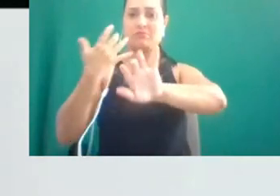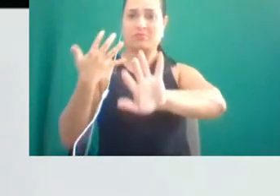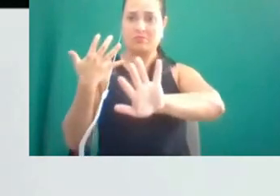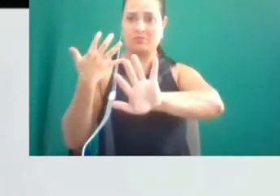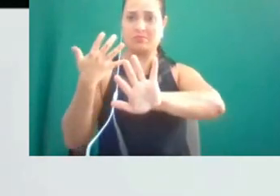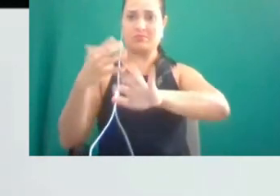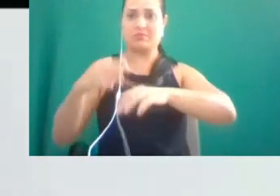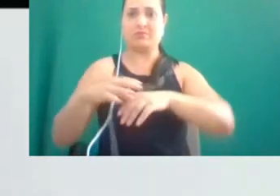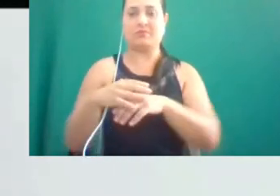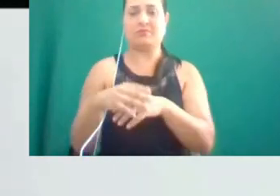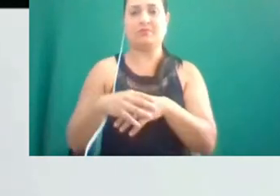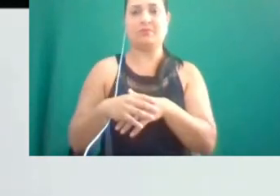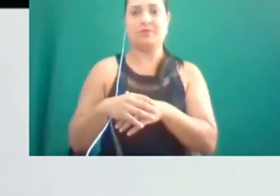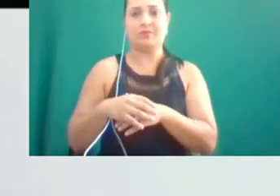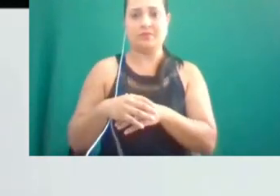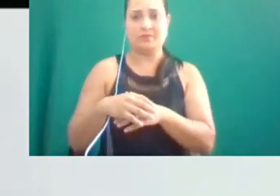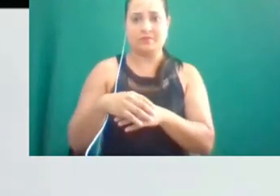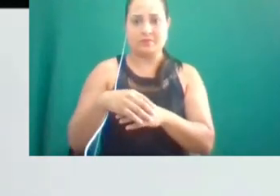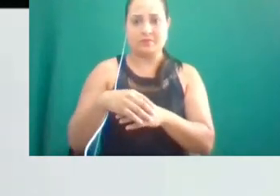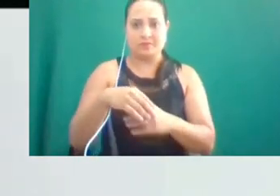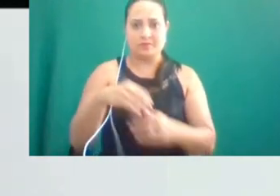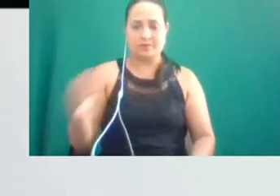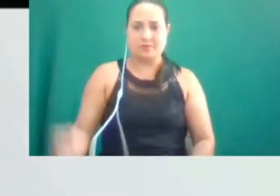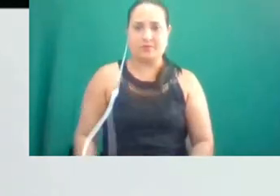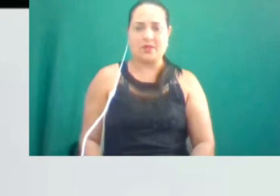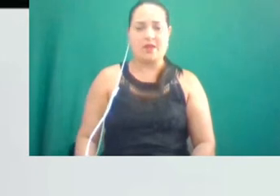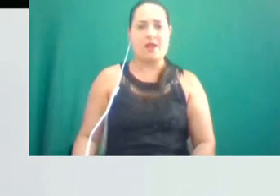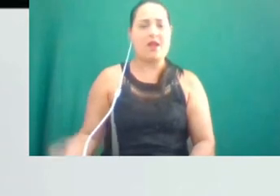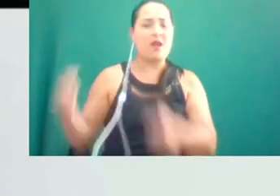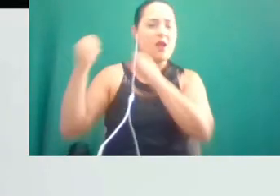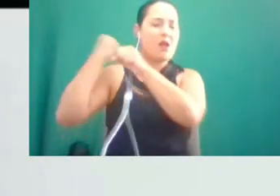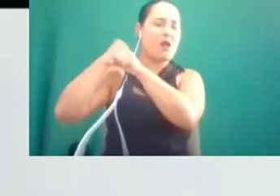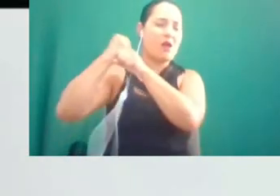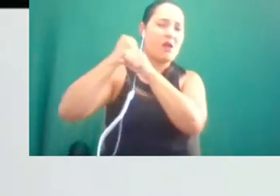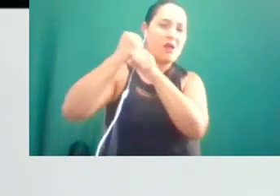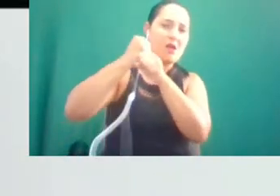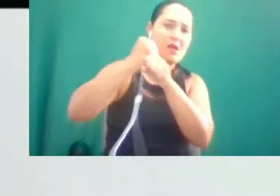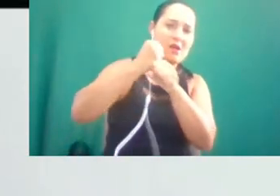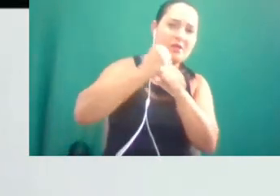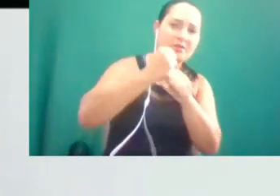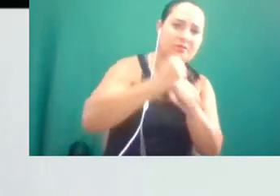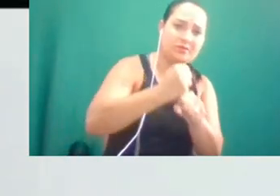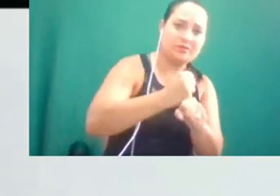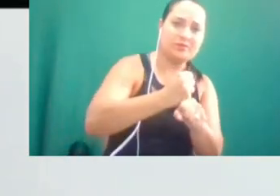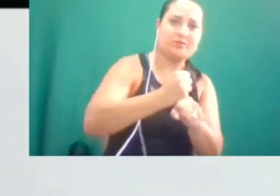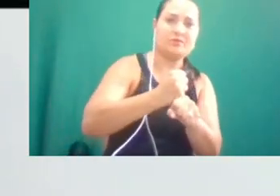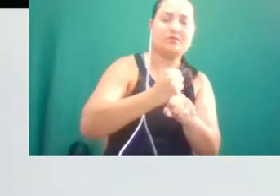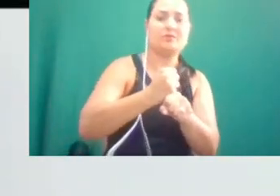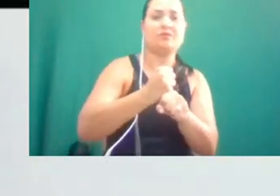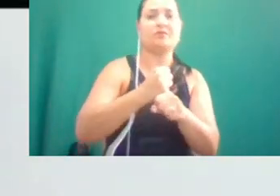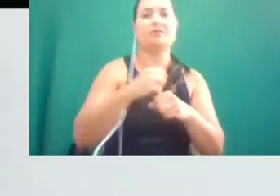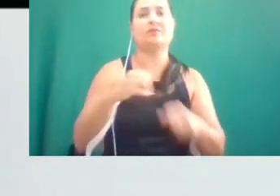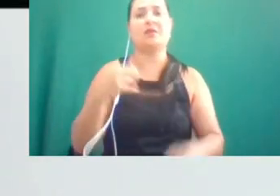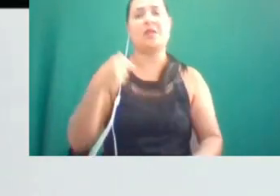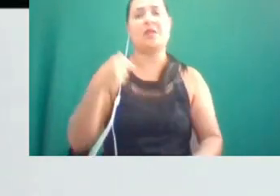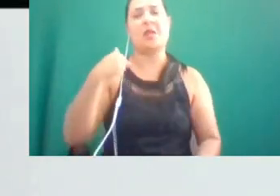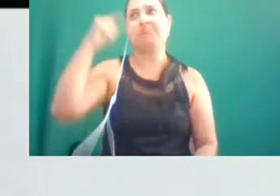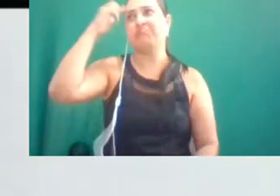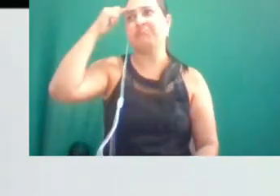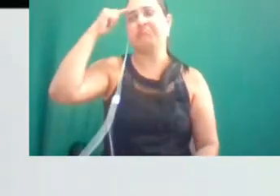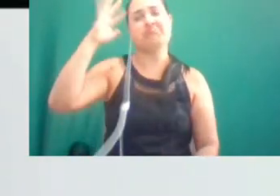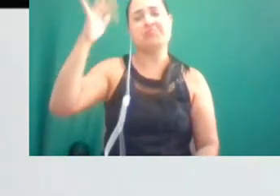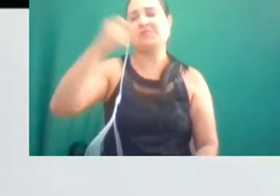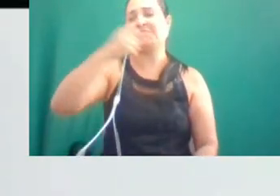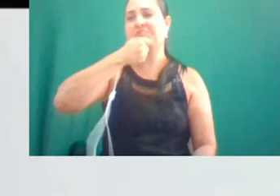alvo foi atingido. Apesar de todas as dificuldades, vocês são vitoriosos, estão conquistando hoje,